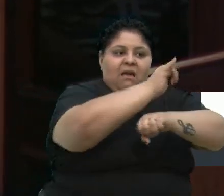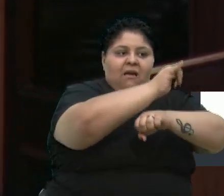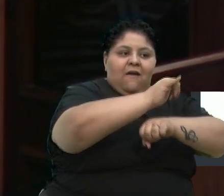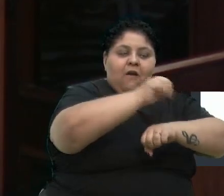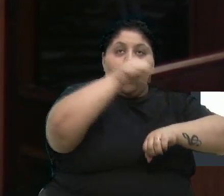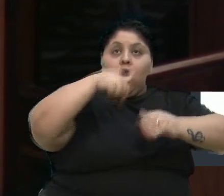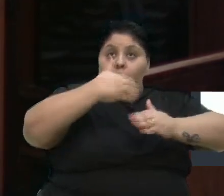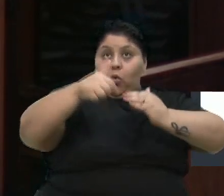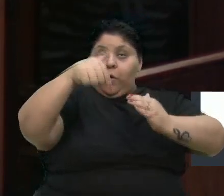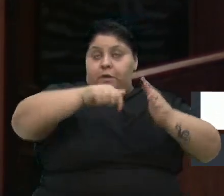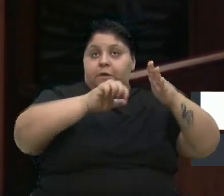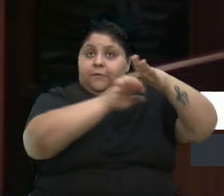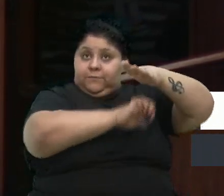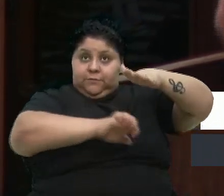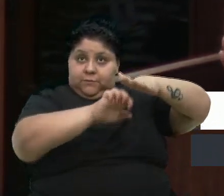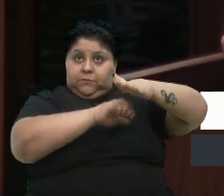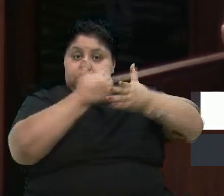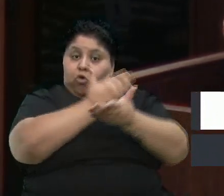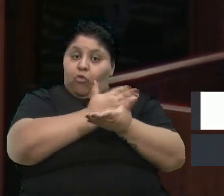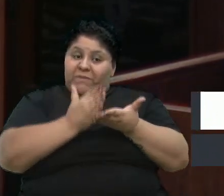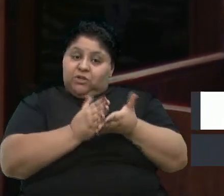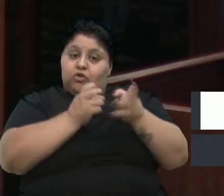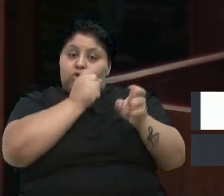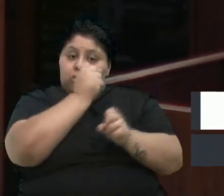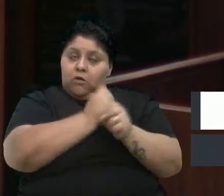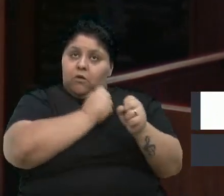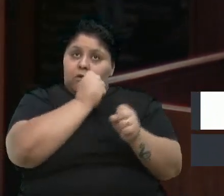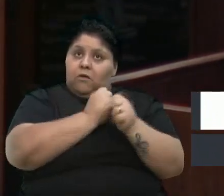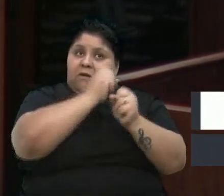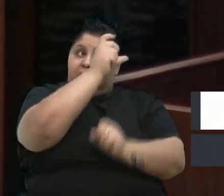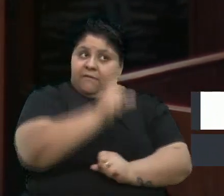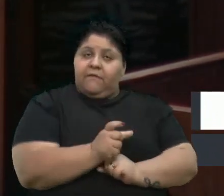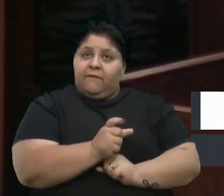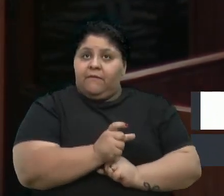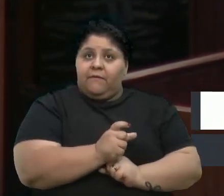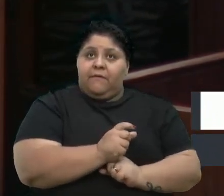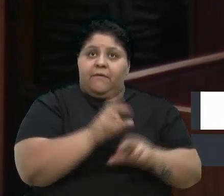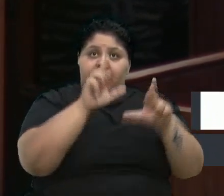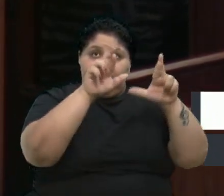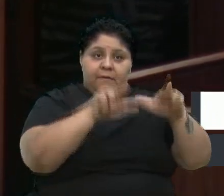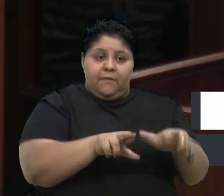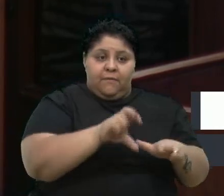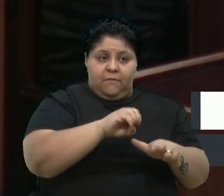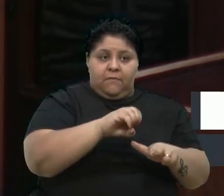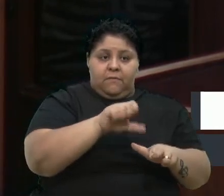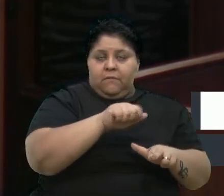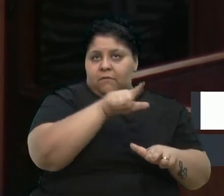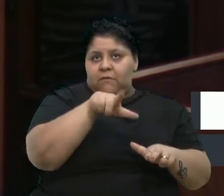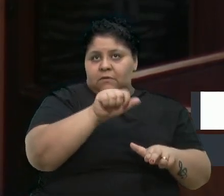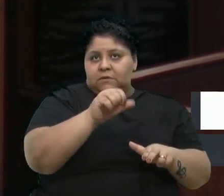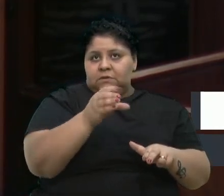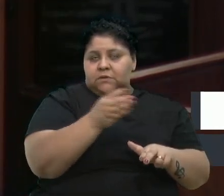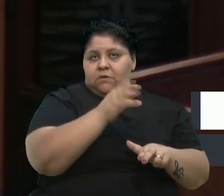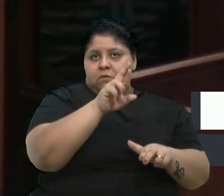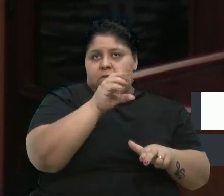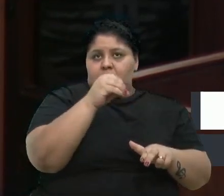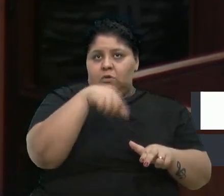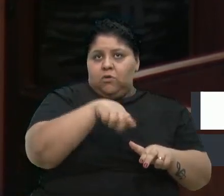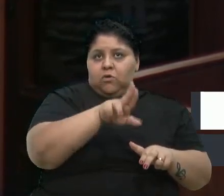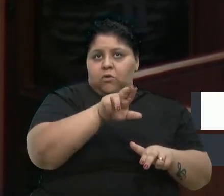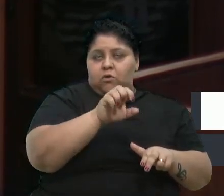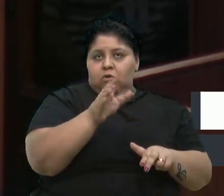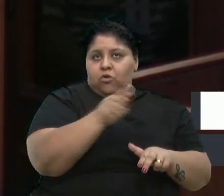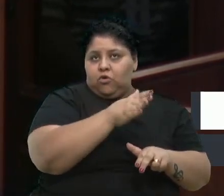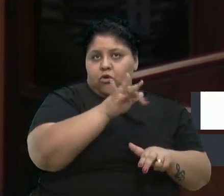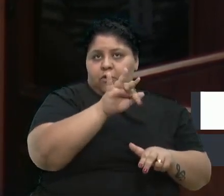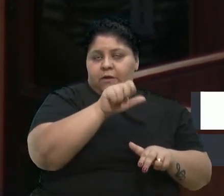empresa foi começar a obra, o pessoal da região de São Roque, de Fazenda Souza, avisou a